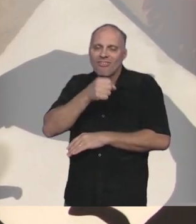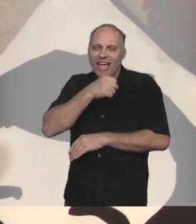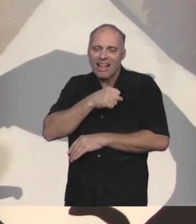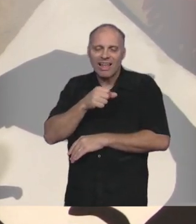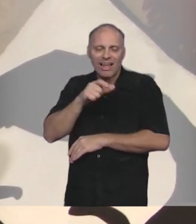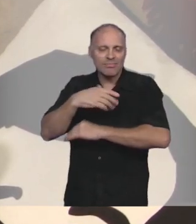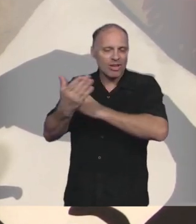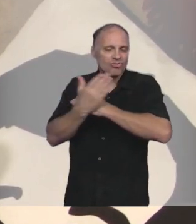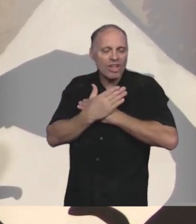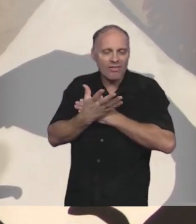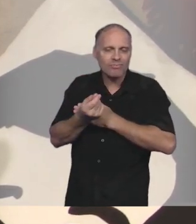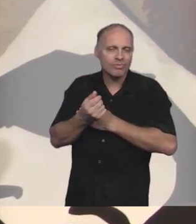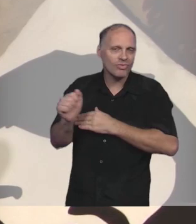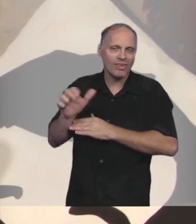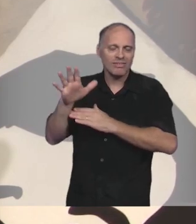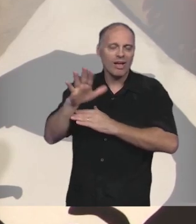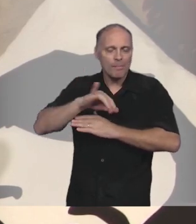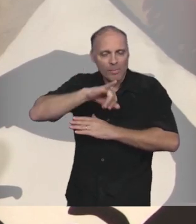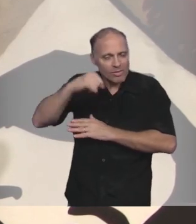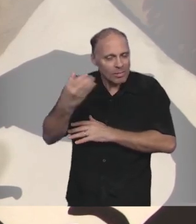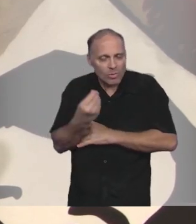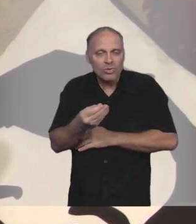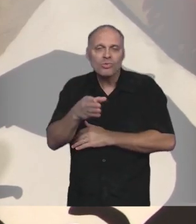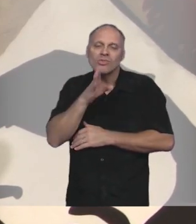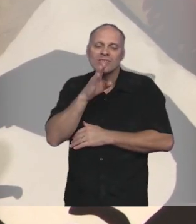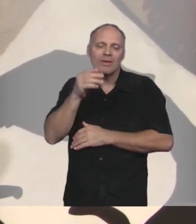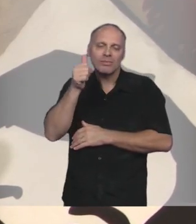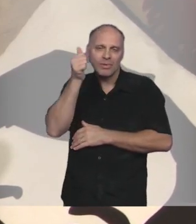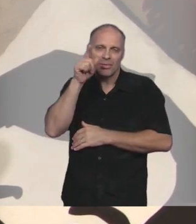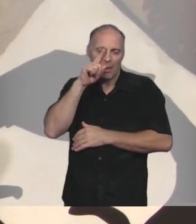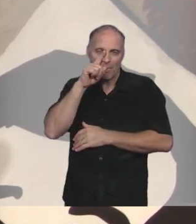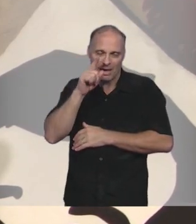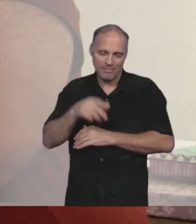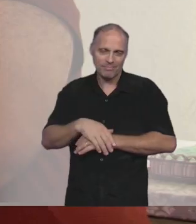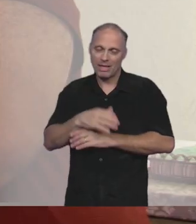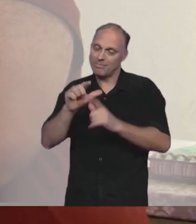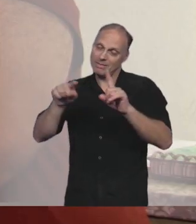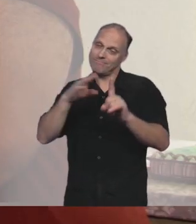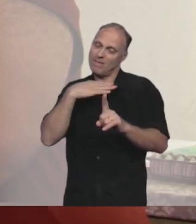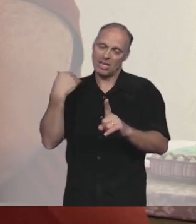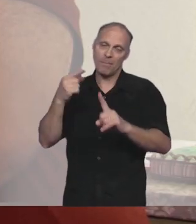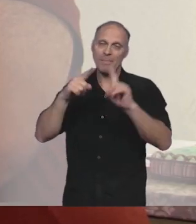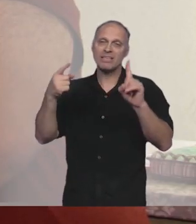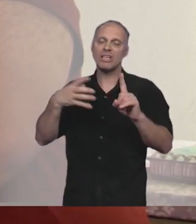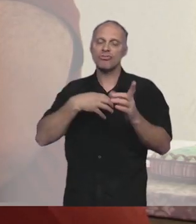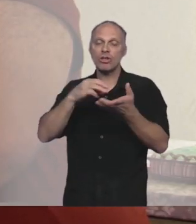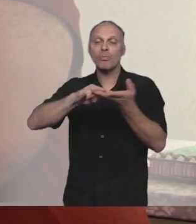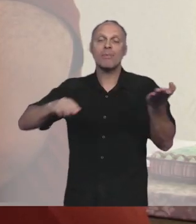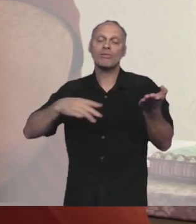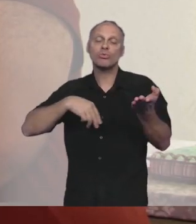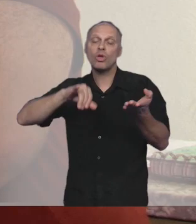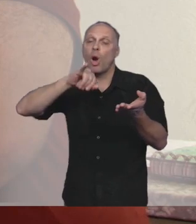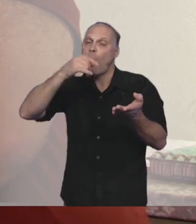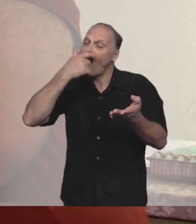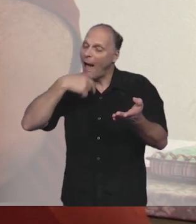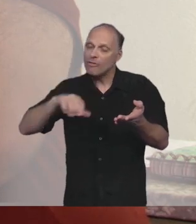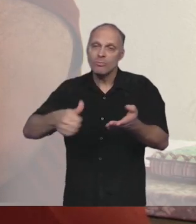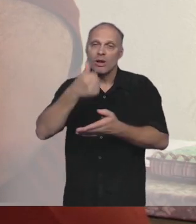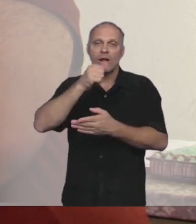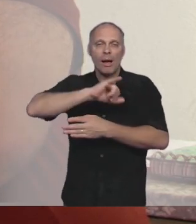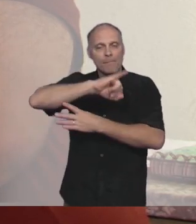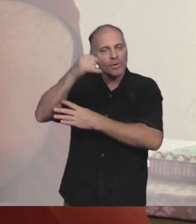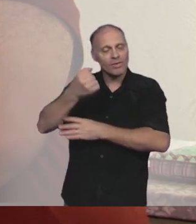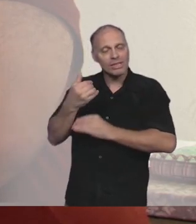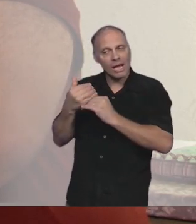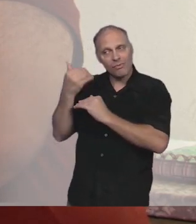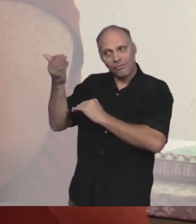sentido. Então esse é o método que eu prefiro, assim, do meio ambiente. E eu te confesso que de